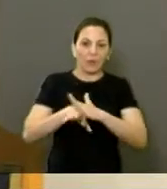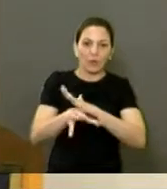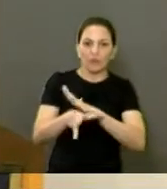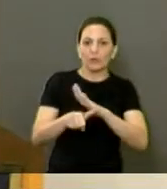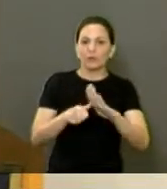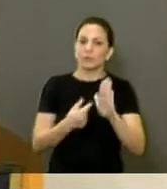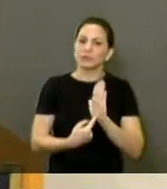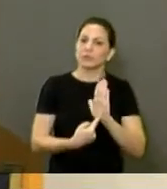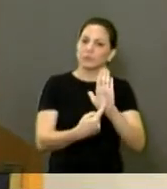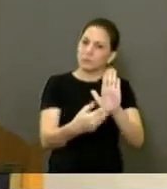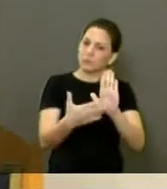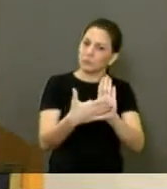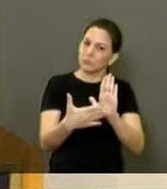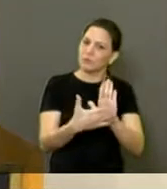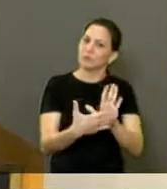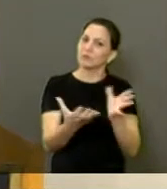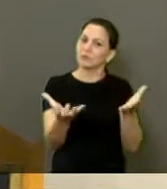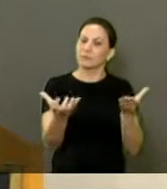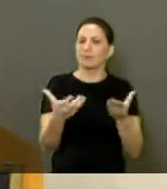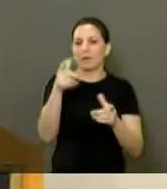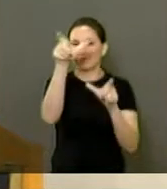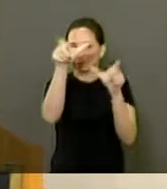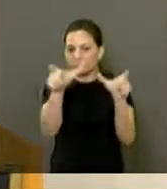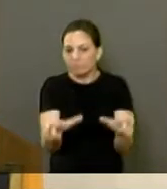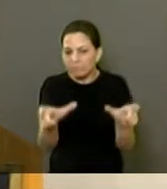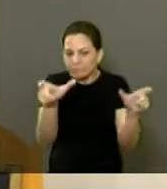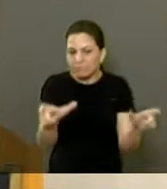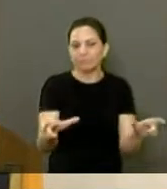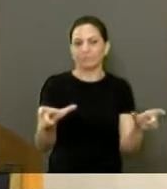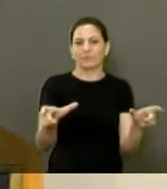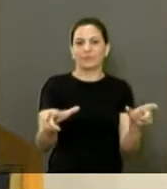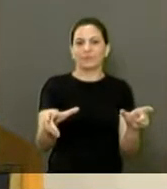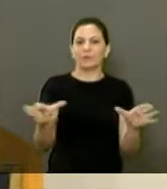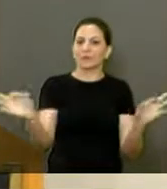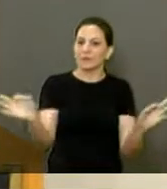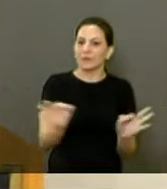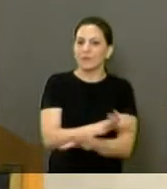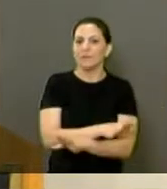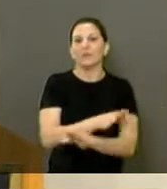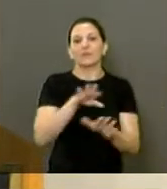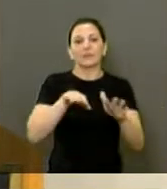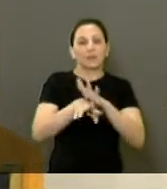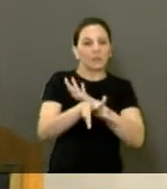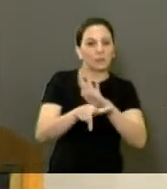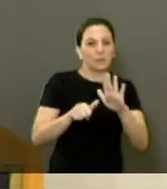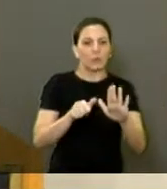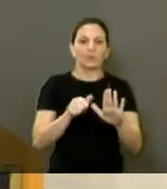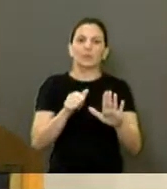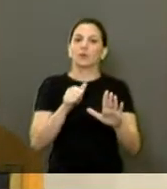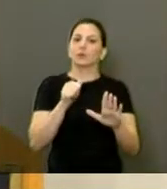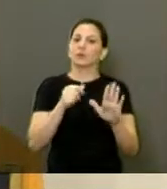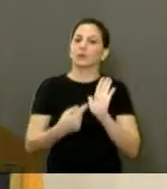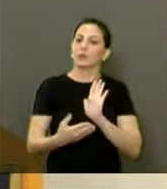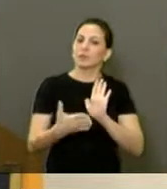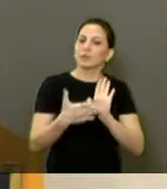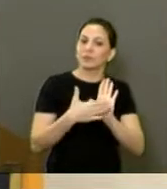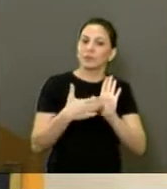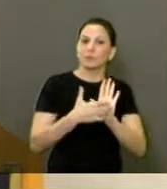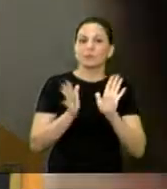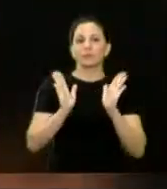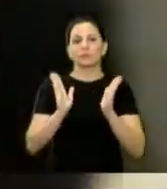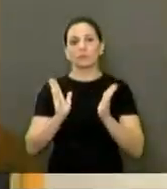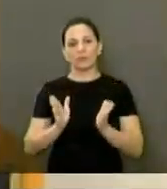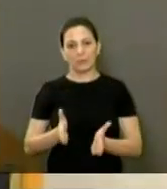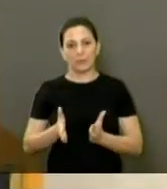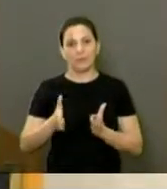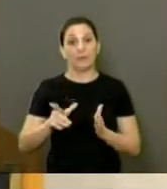sendo mostrada aí, que todo mundo quer um grande basta a essa corrupção que está sendo mostrada agora, mas